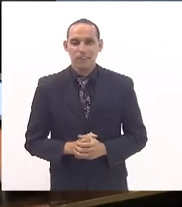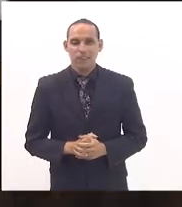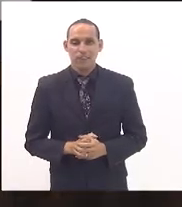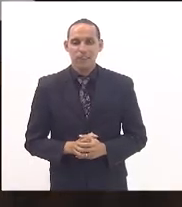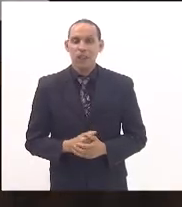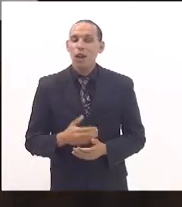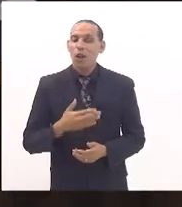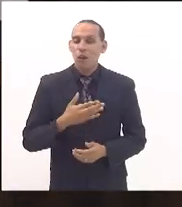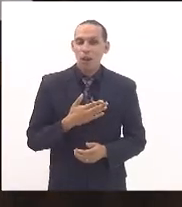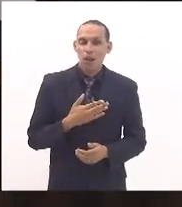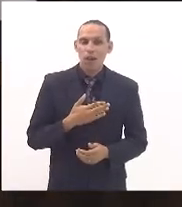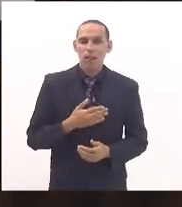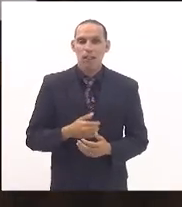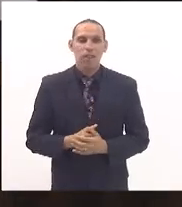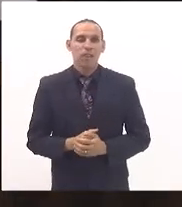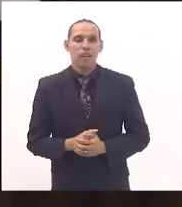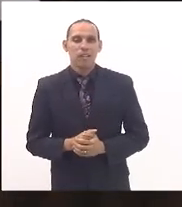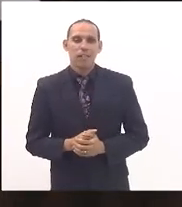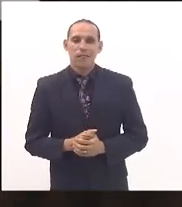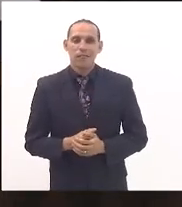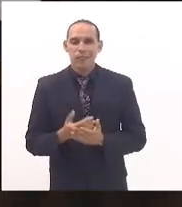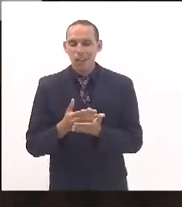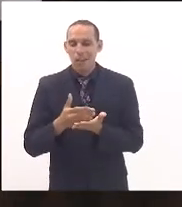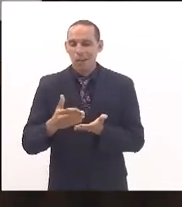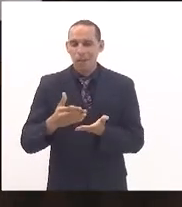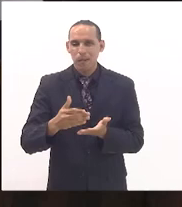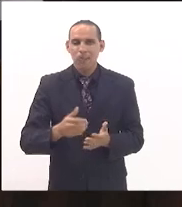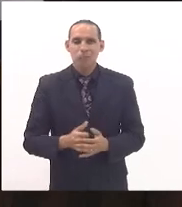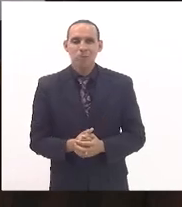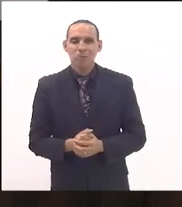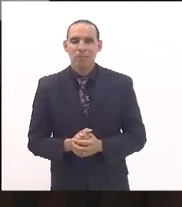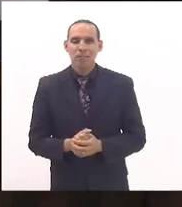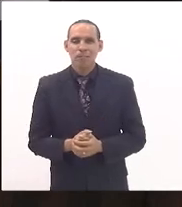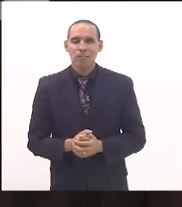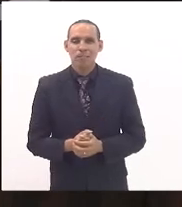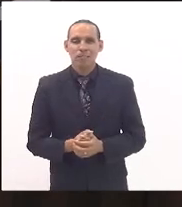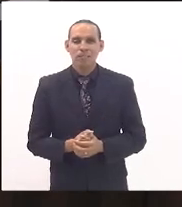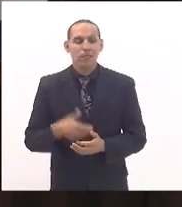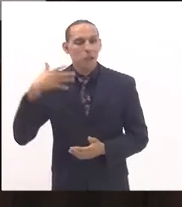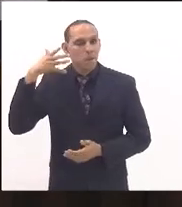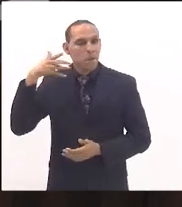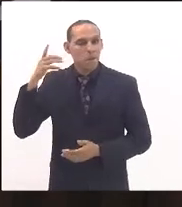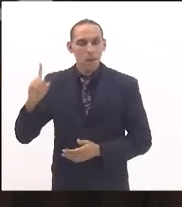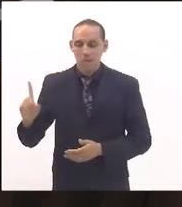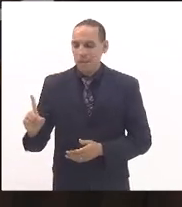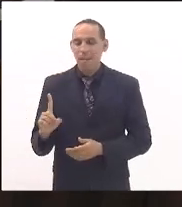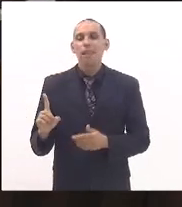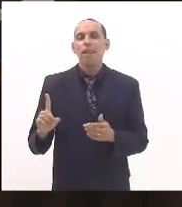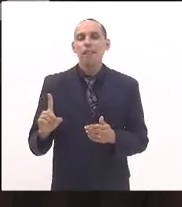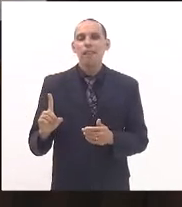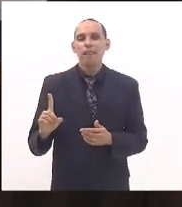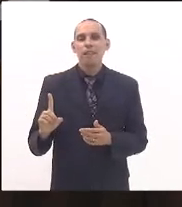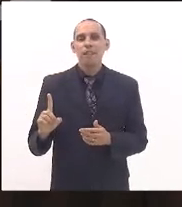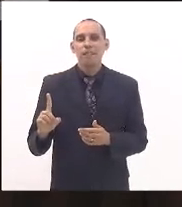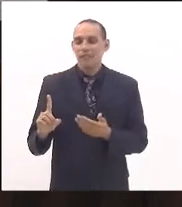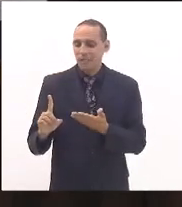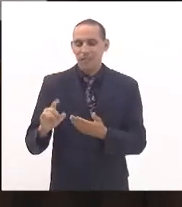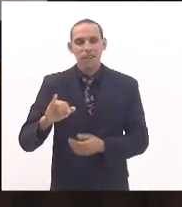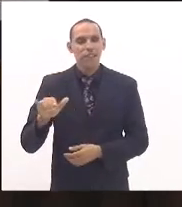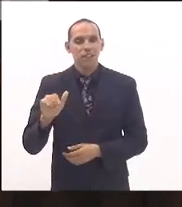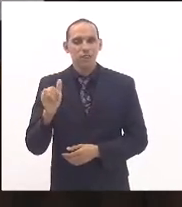Oi eu gostaria de iniciar passou na palavra para